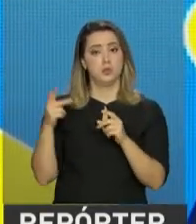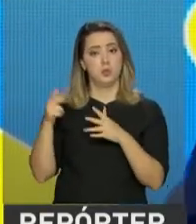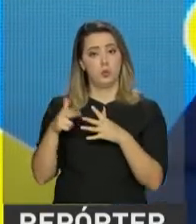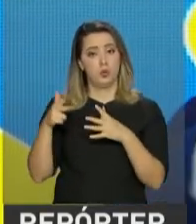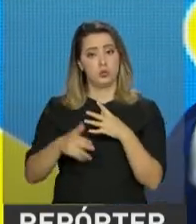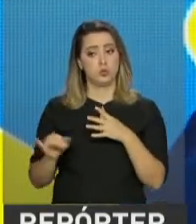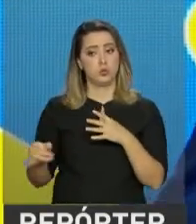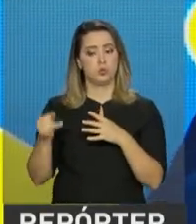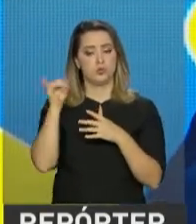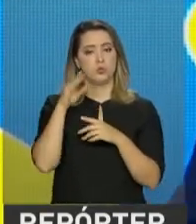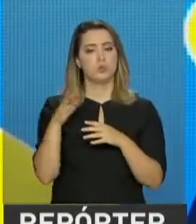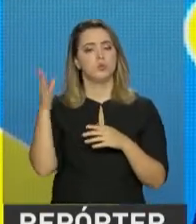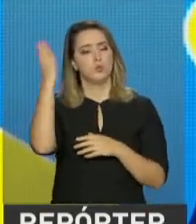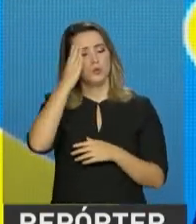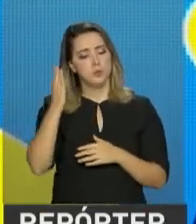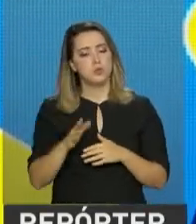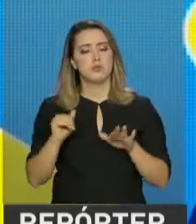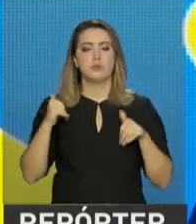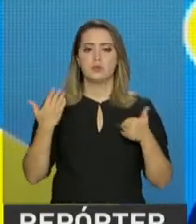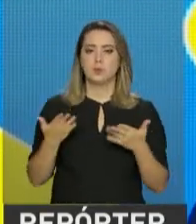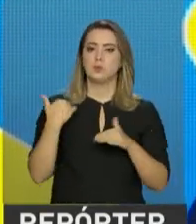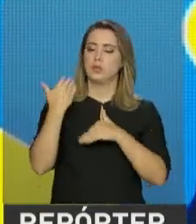taxa de juros e o brasil com isso crescer mais ainda